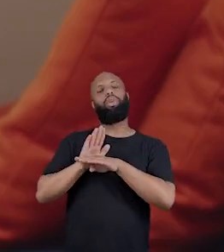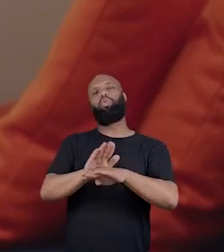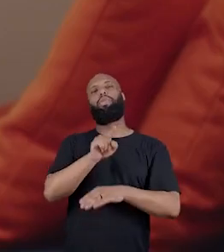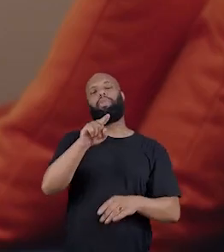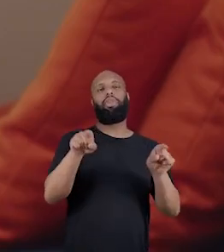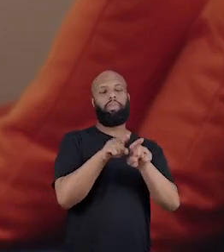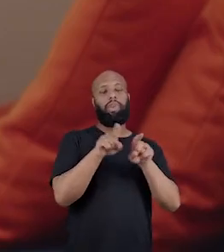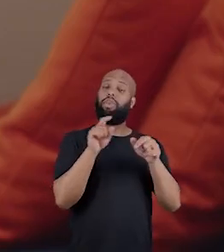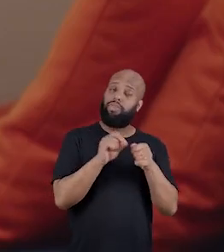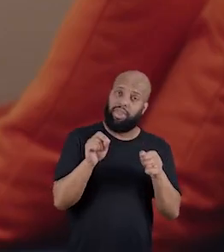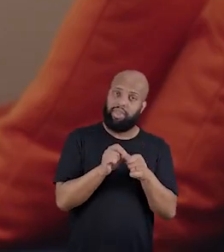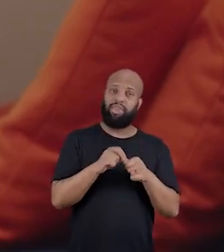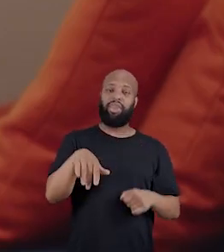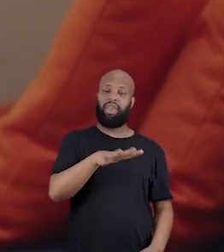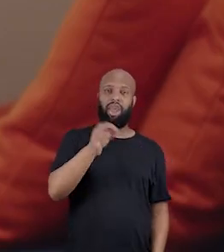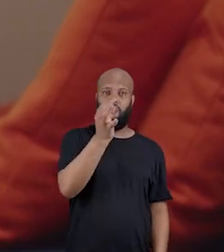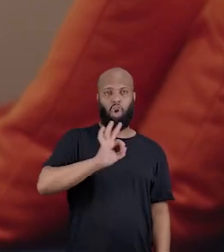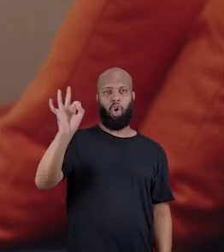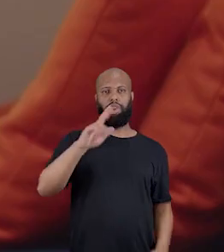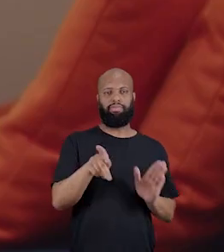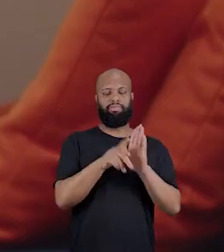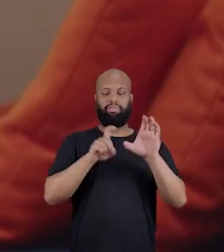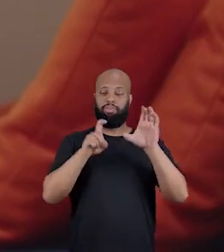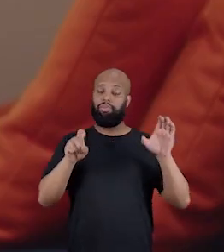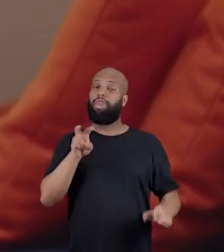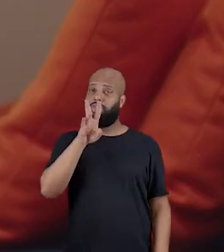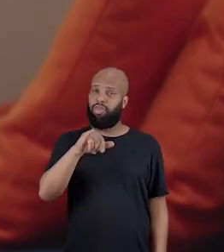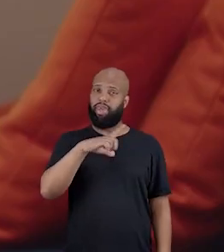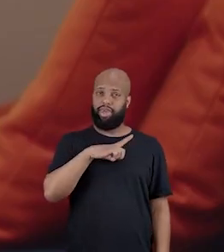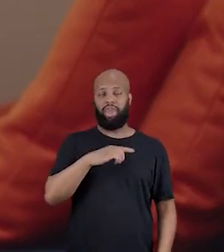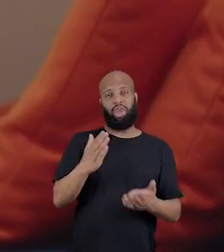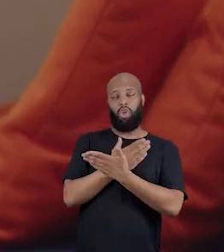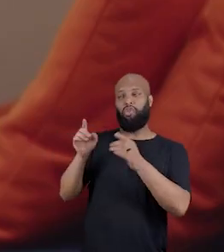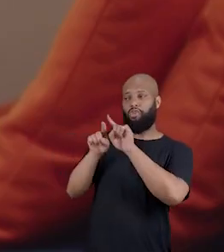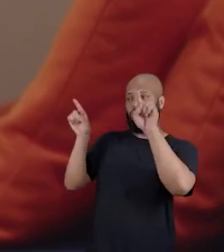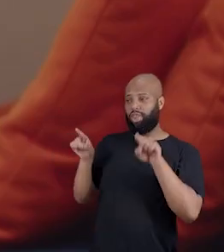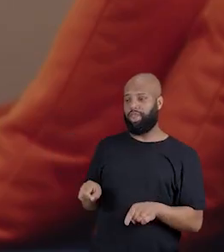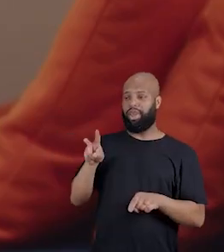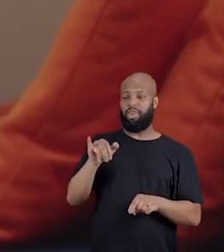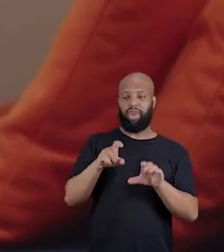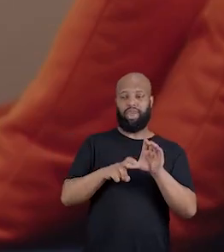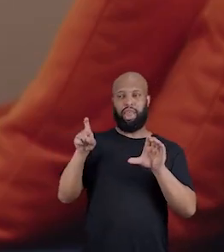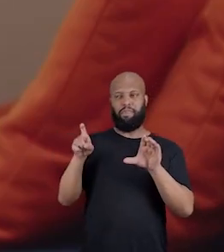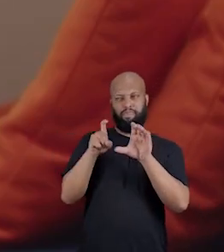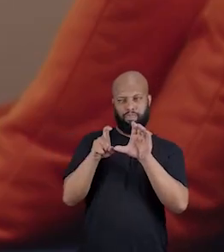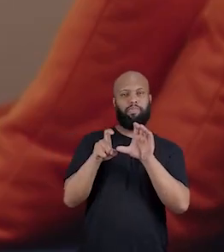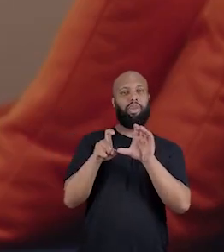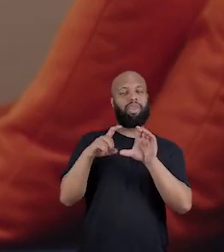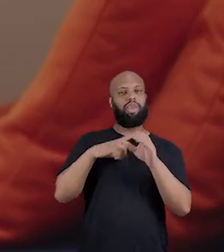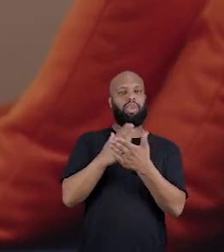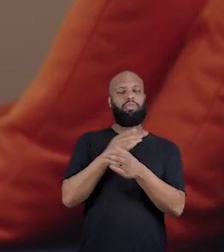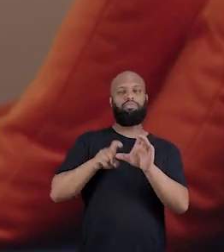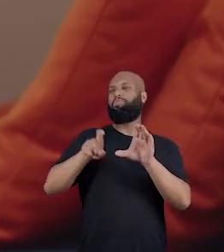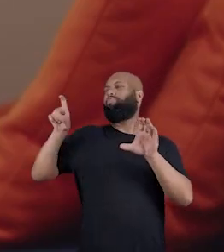ajuda muito a fazer e calibrar a zona ótima da autonomia. E aí você vai perceber que vai ter sim um colaborador que você vai dar menos autonomia